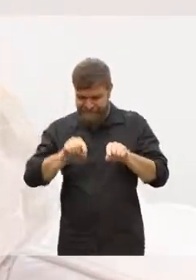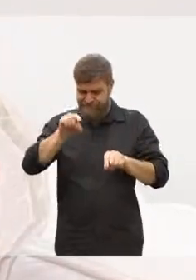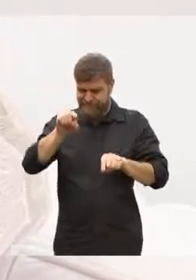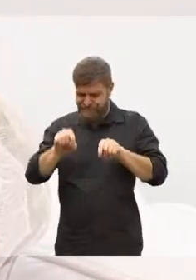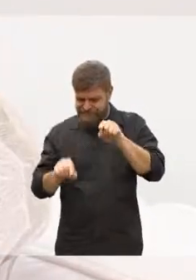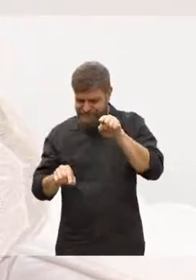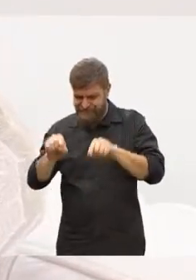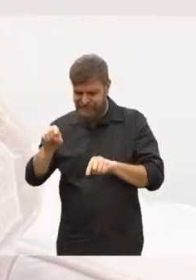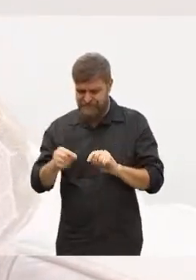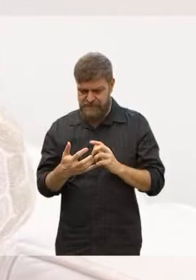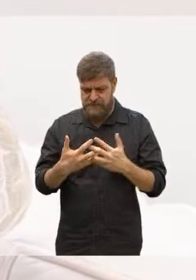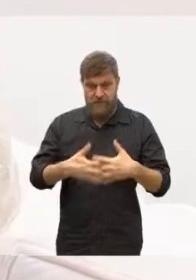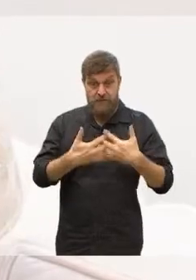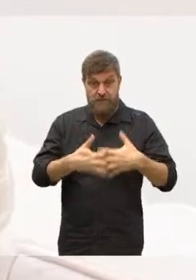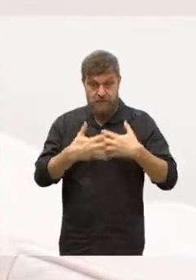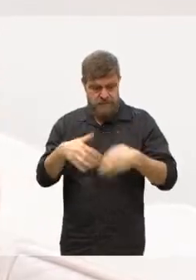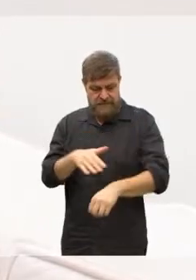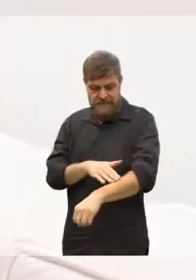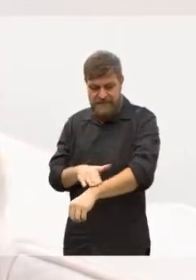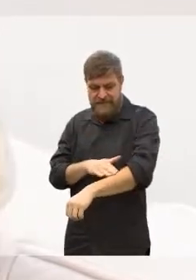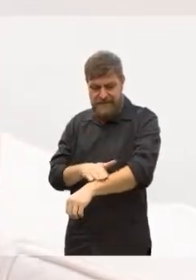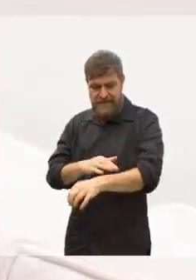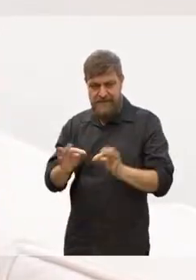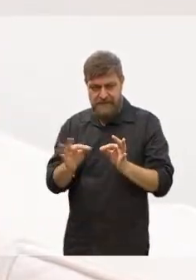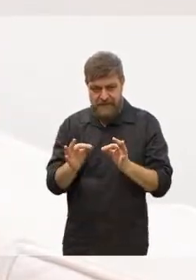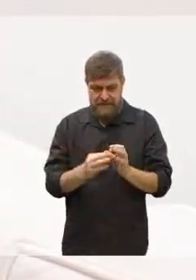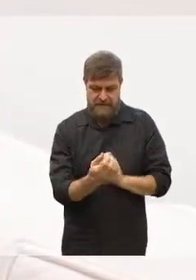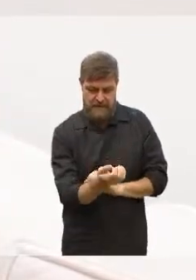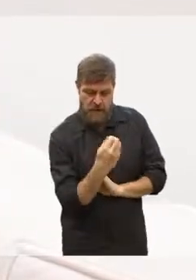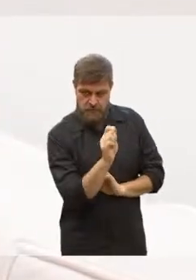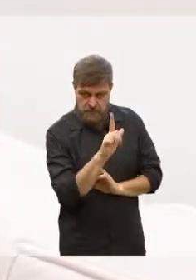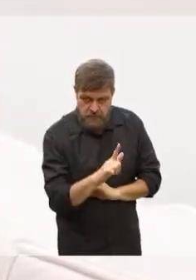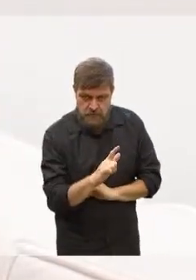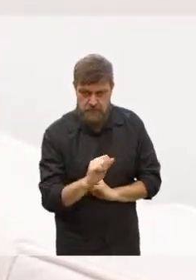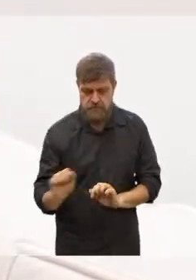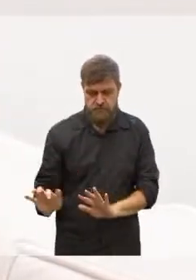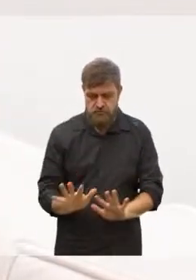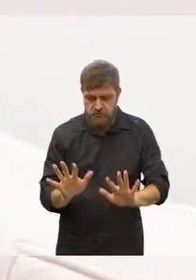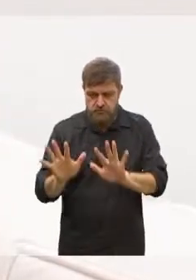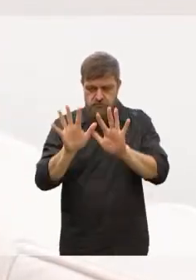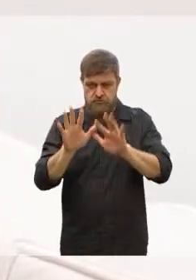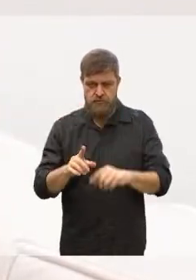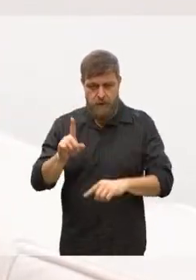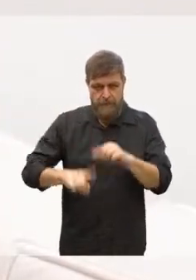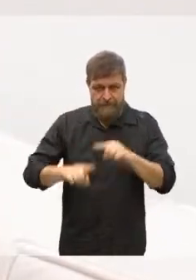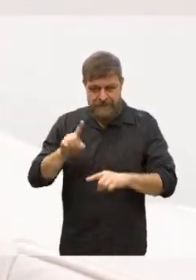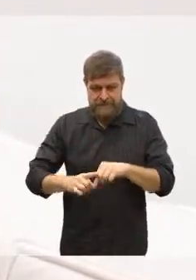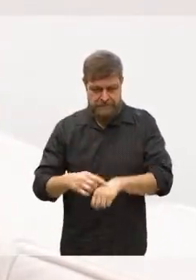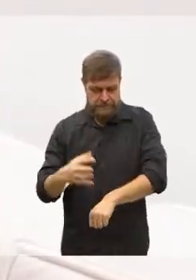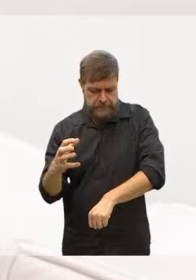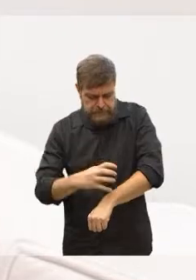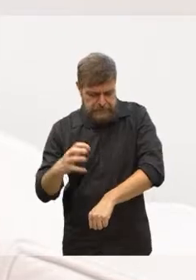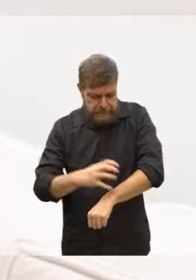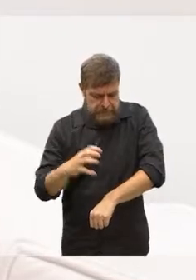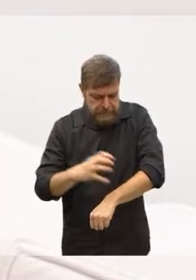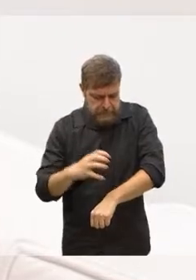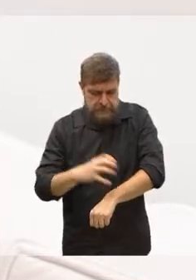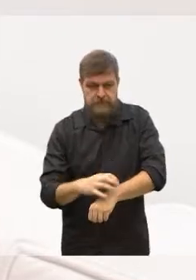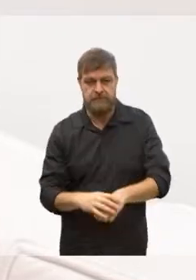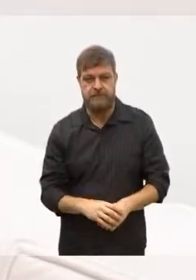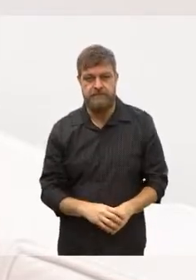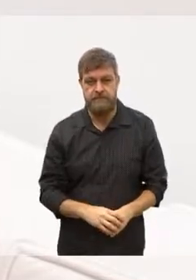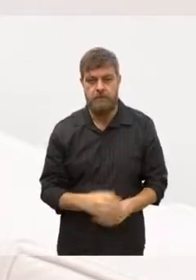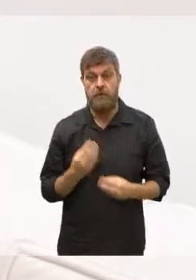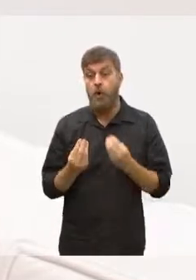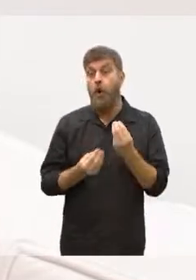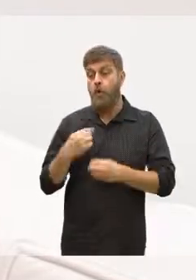nos probióticos, tá? Luz azul, poluição, substâncias agressivas. E como que